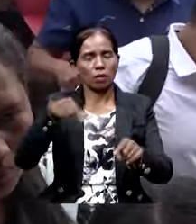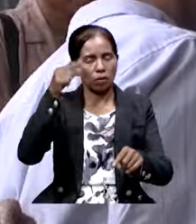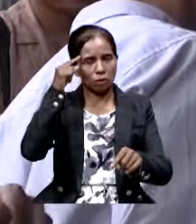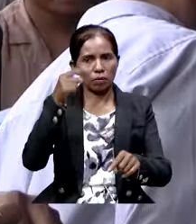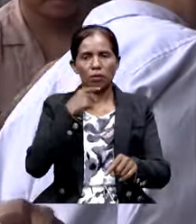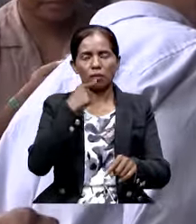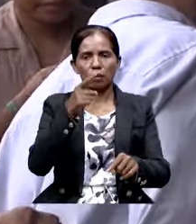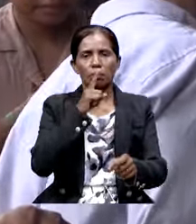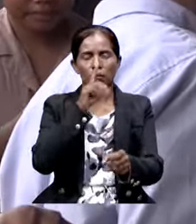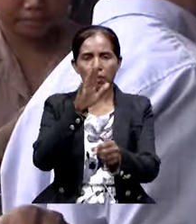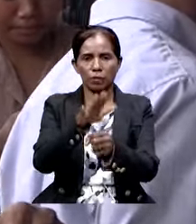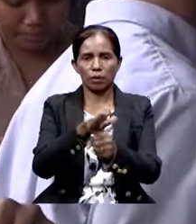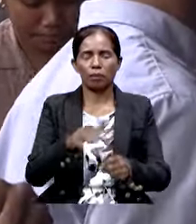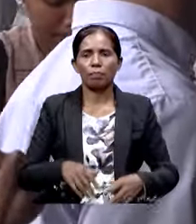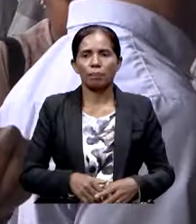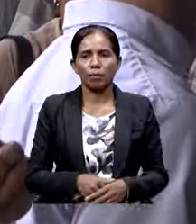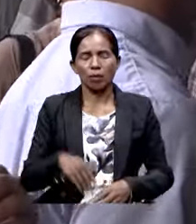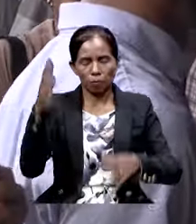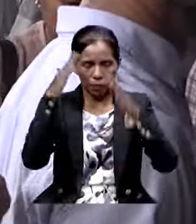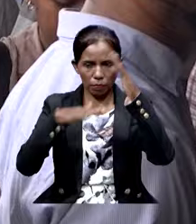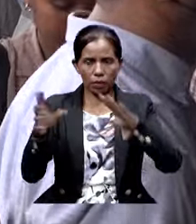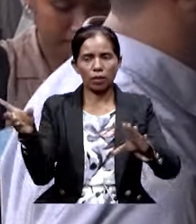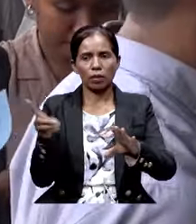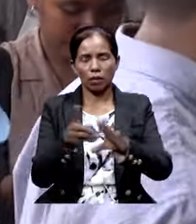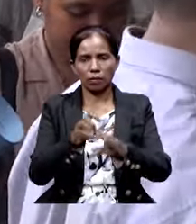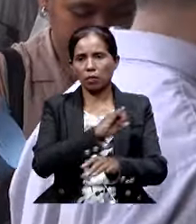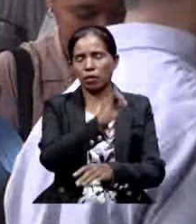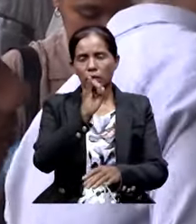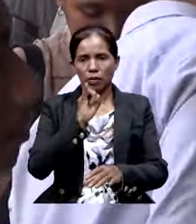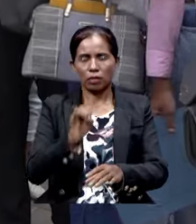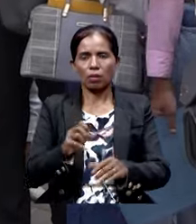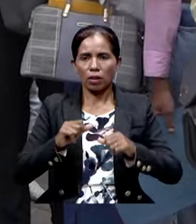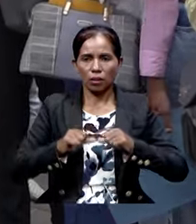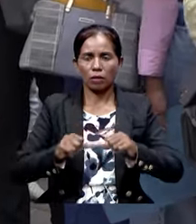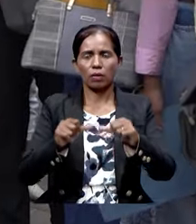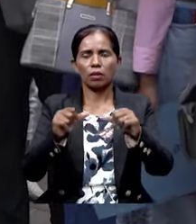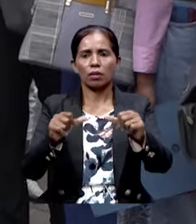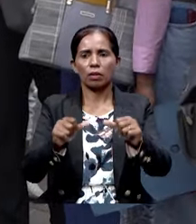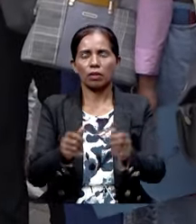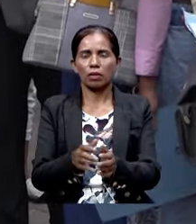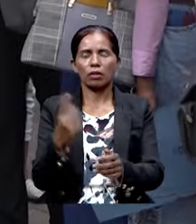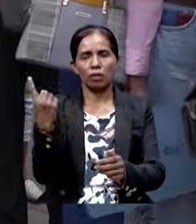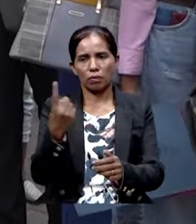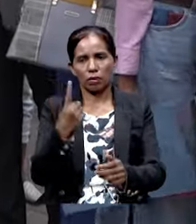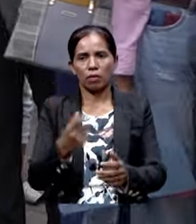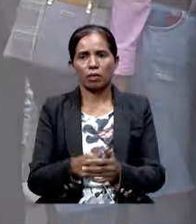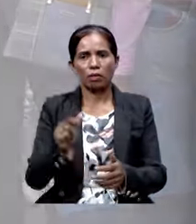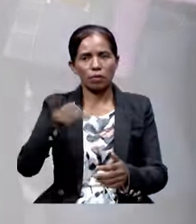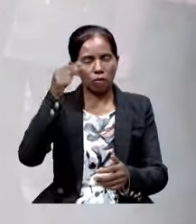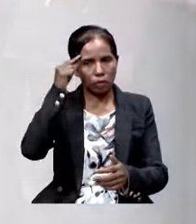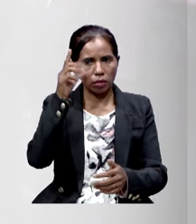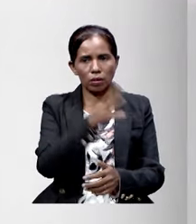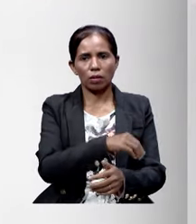ne promete. Problema documento identificação continua existe. Governo